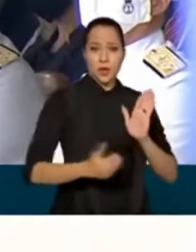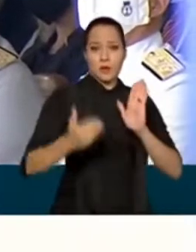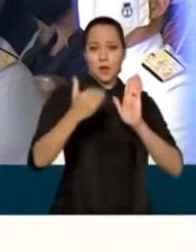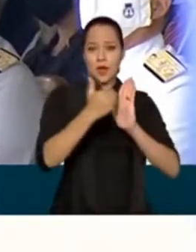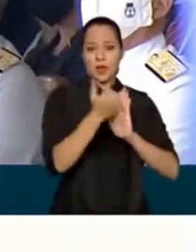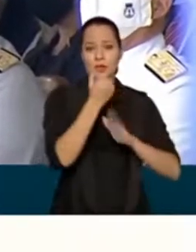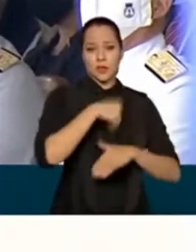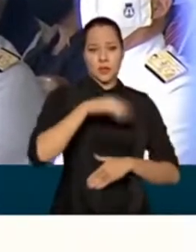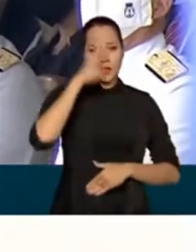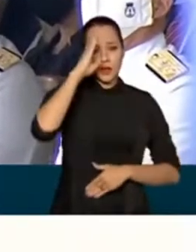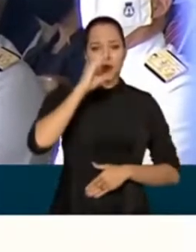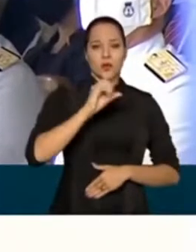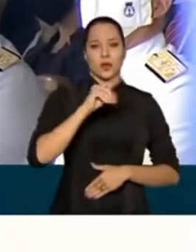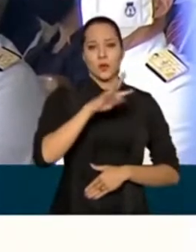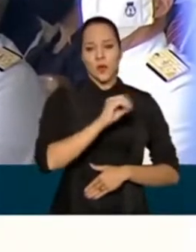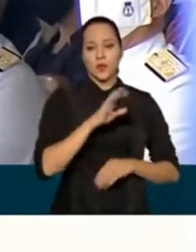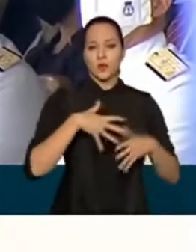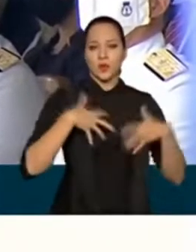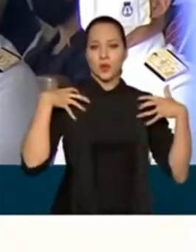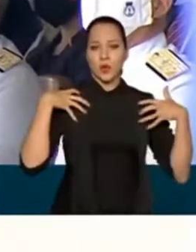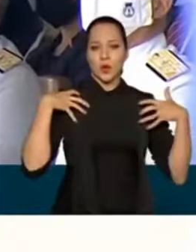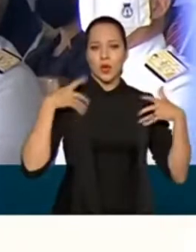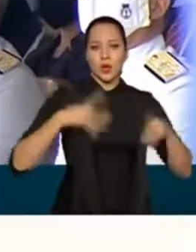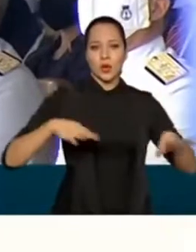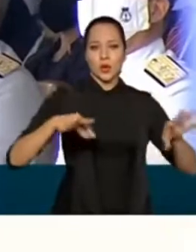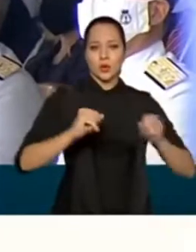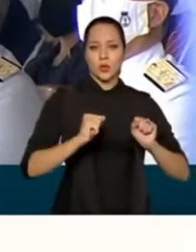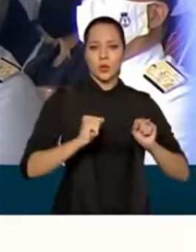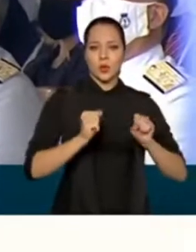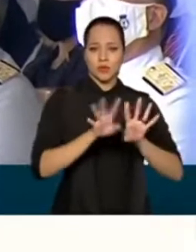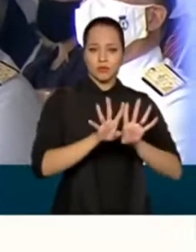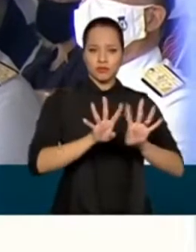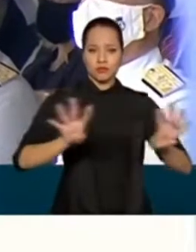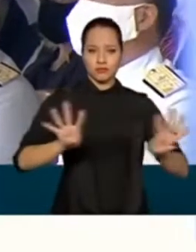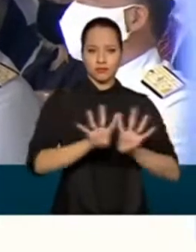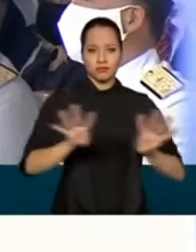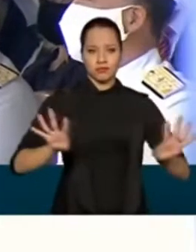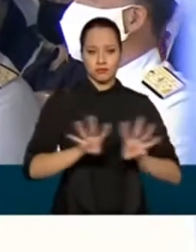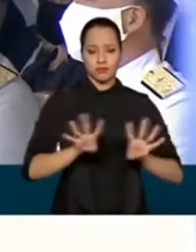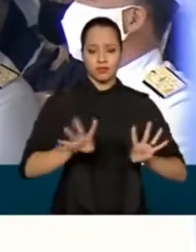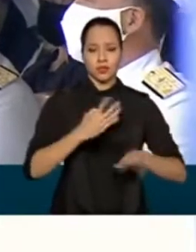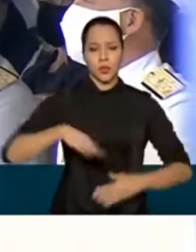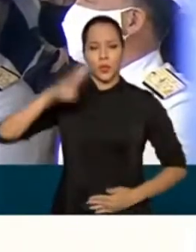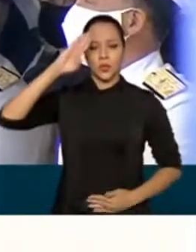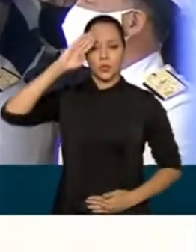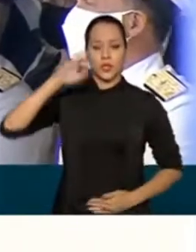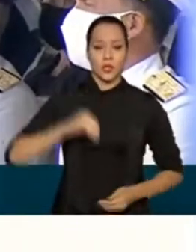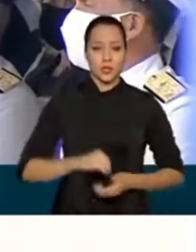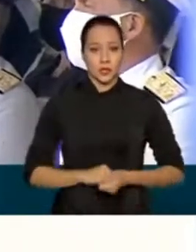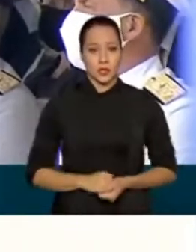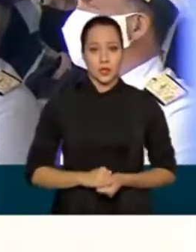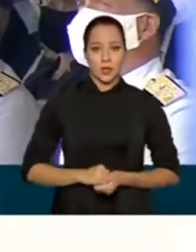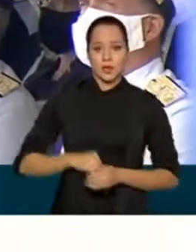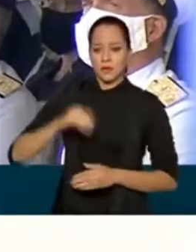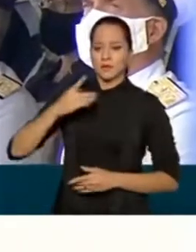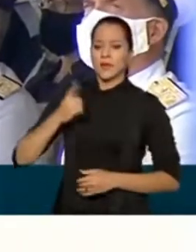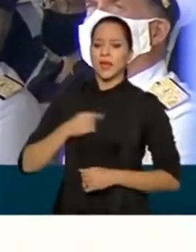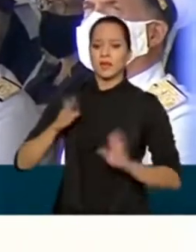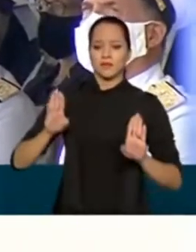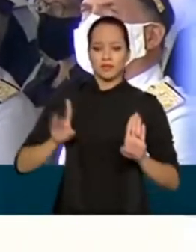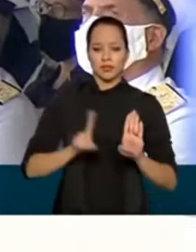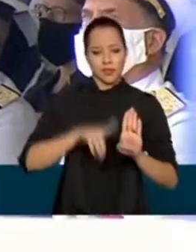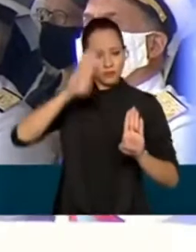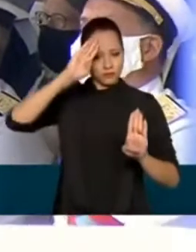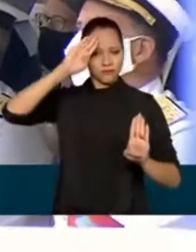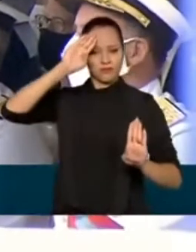Vossa Capitânia pelo bordo de honra, com toda a guarnição perfilada em posto de continência, saudando Vossa Excelência